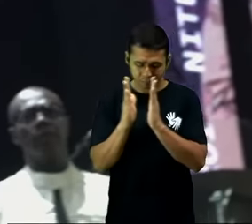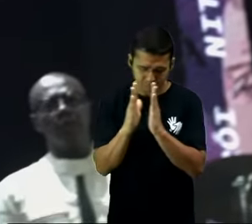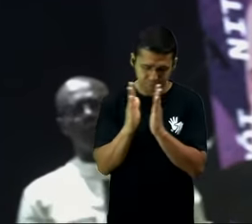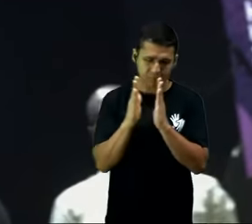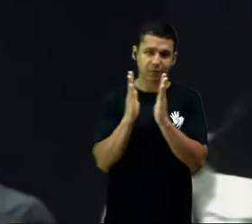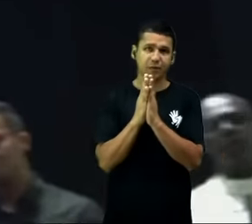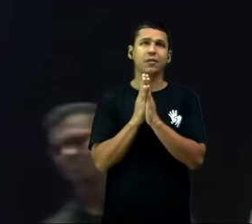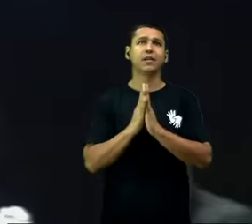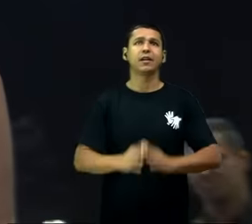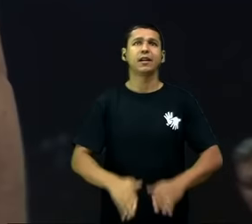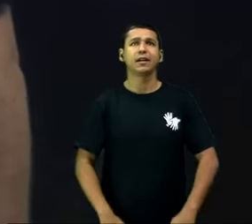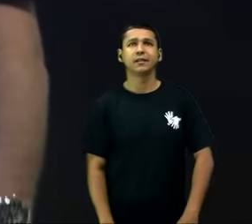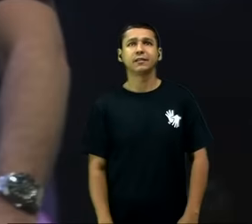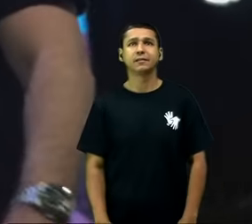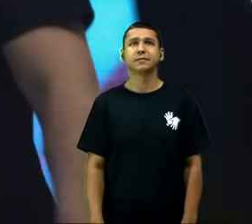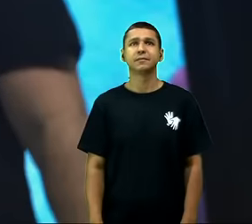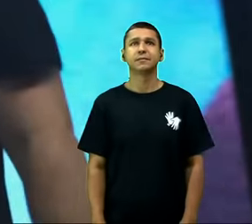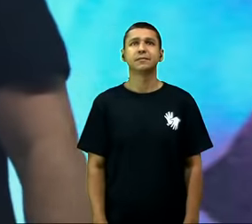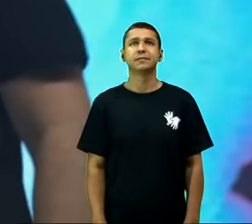vamos voltar para o lugar.